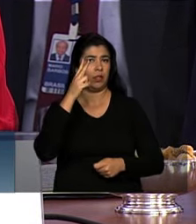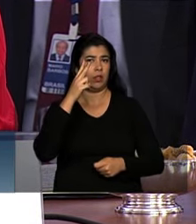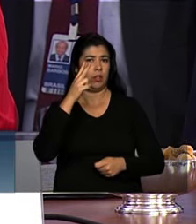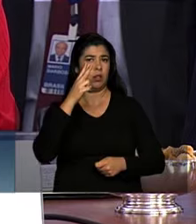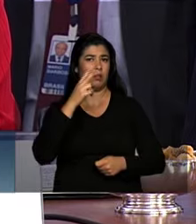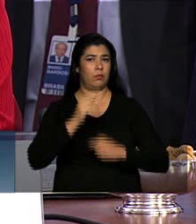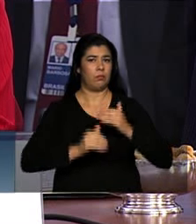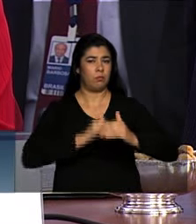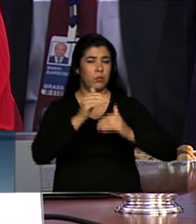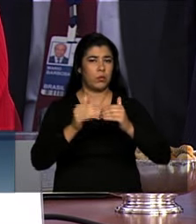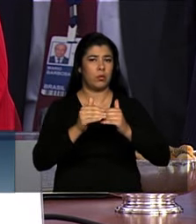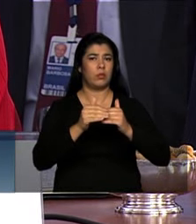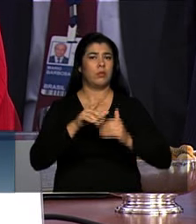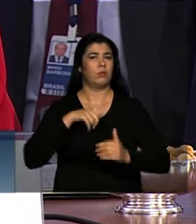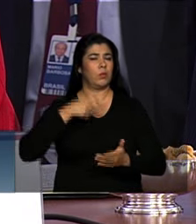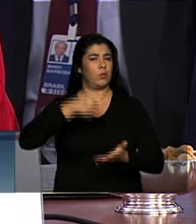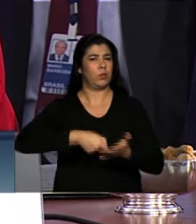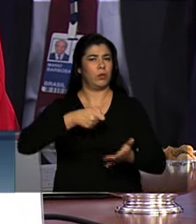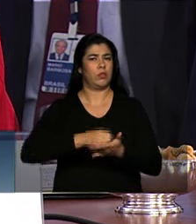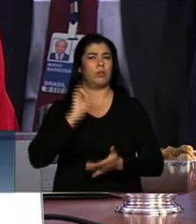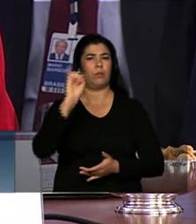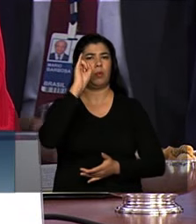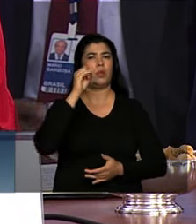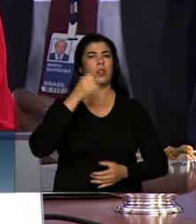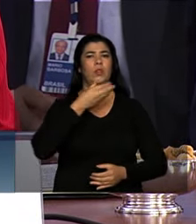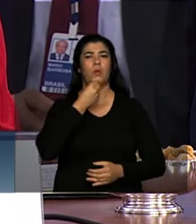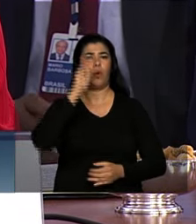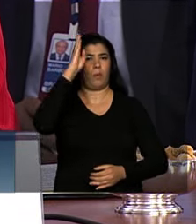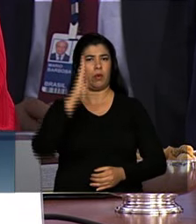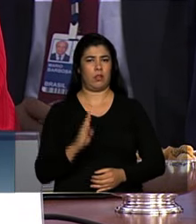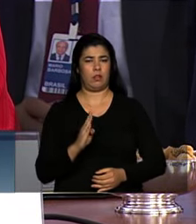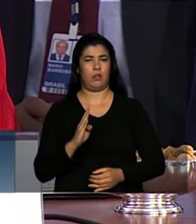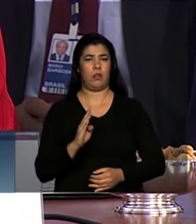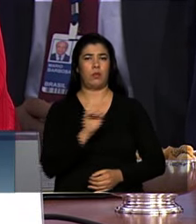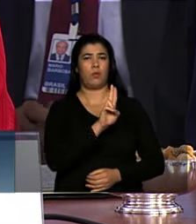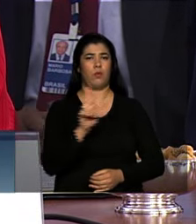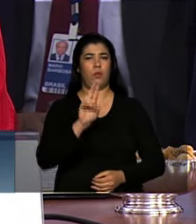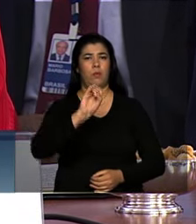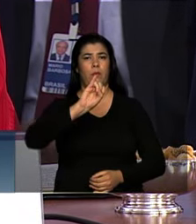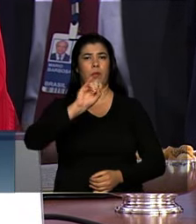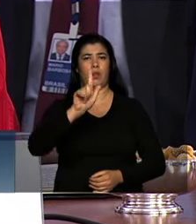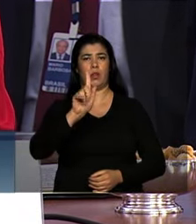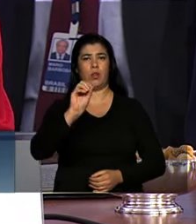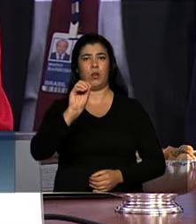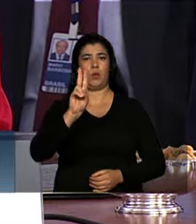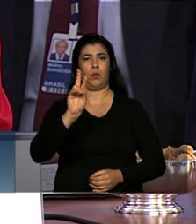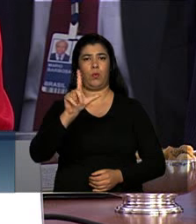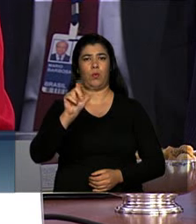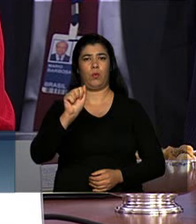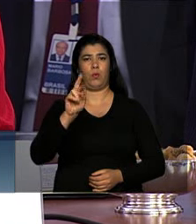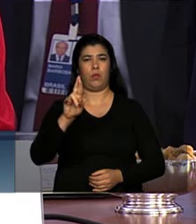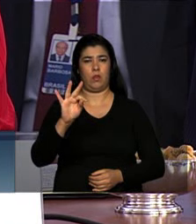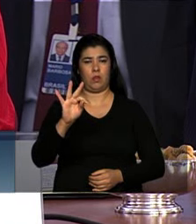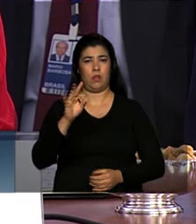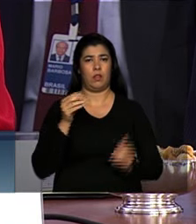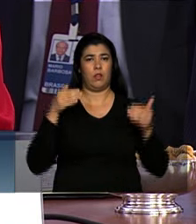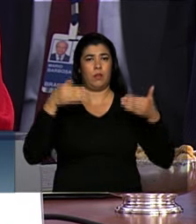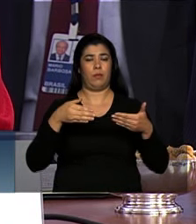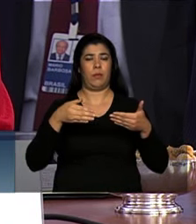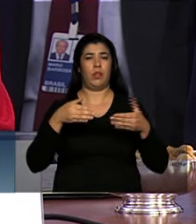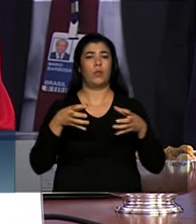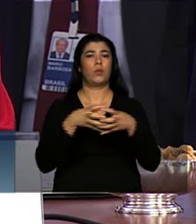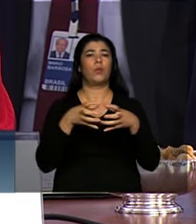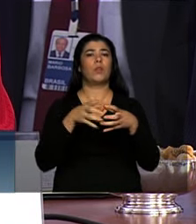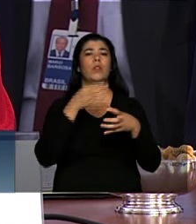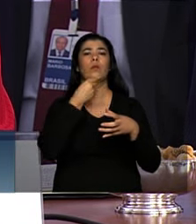corajosa e comprometida desse grande brasileiro. João Goulart é parte da comunidade de homens e mulheres